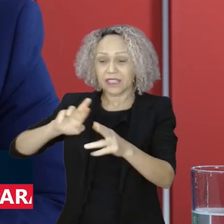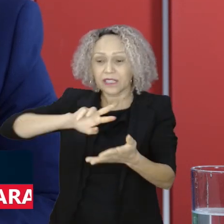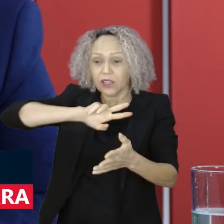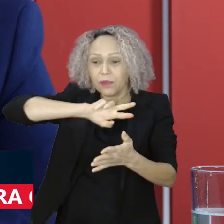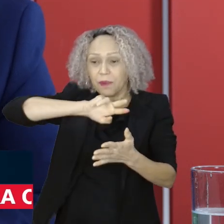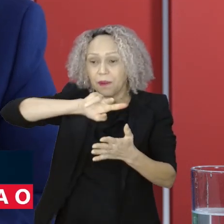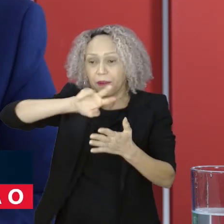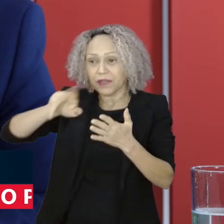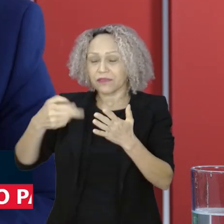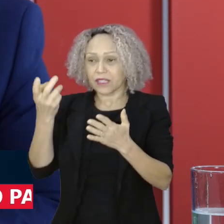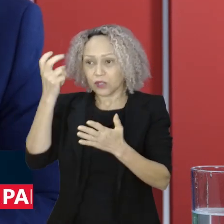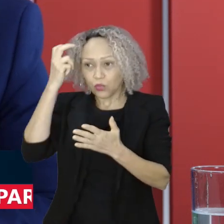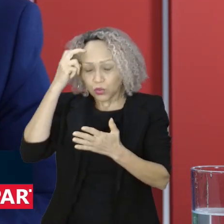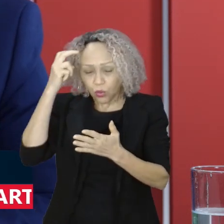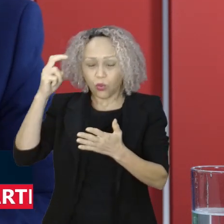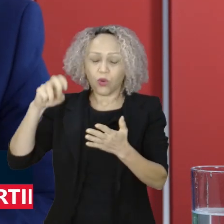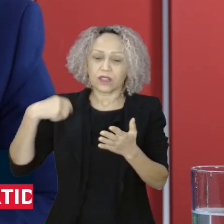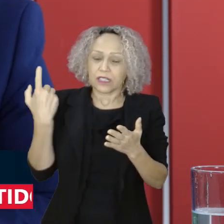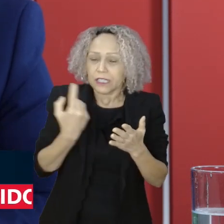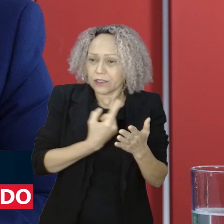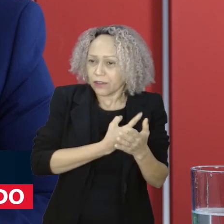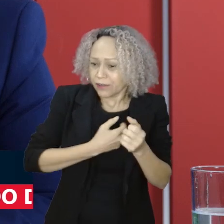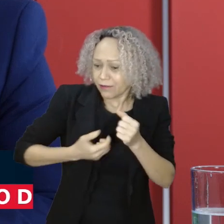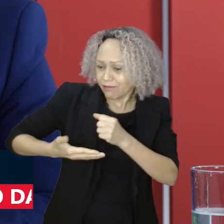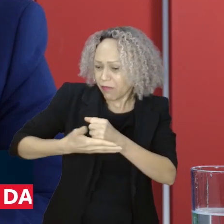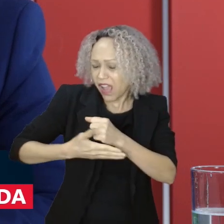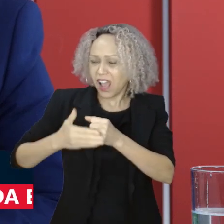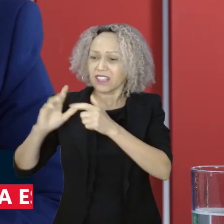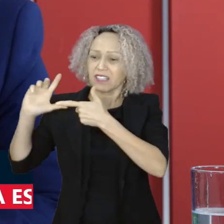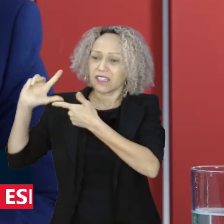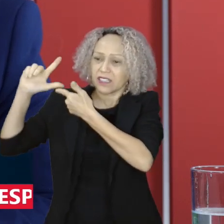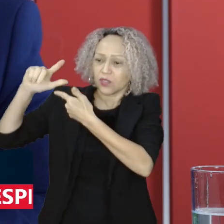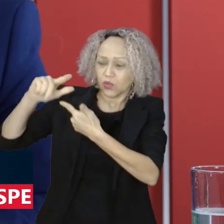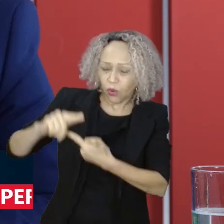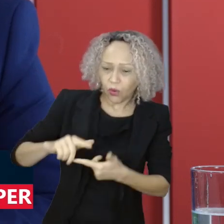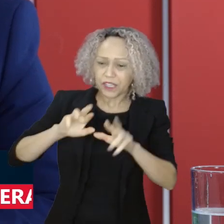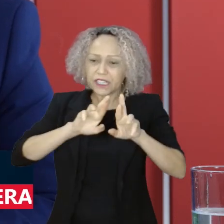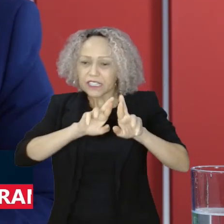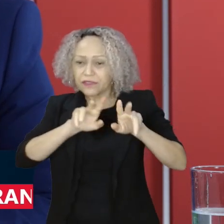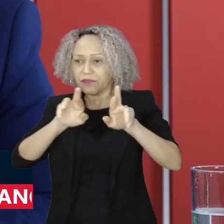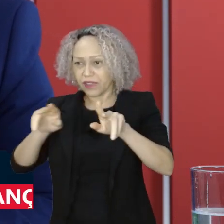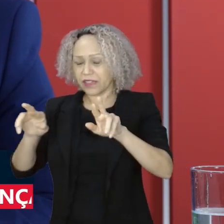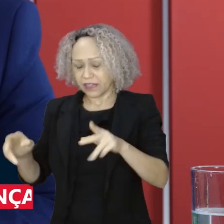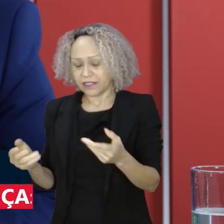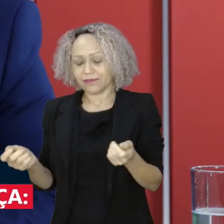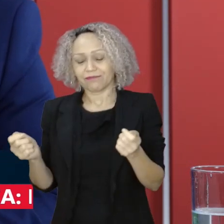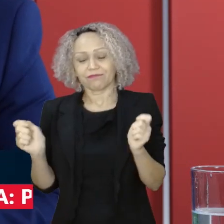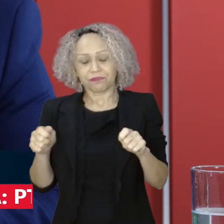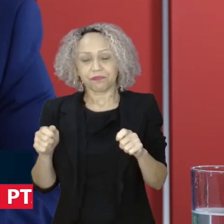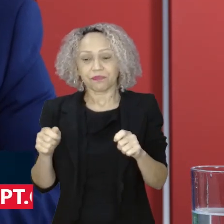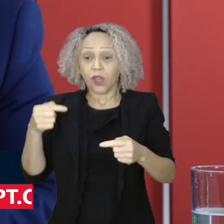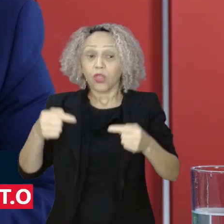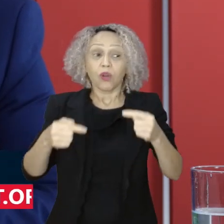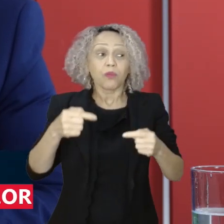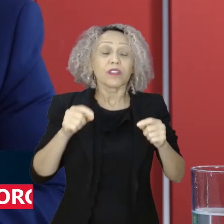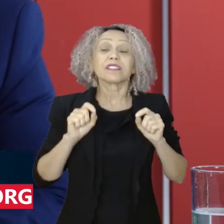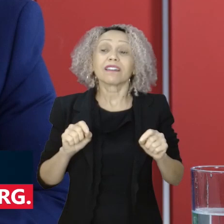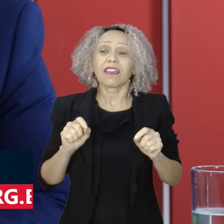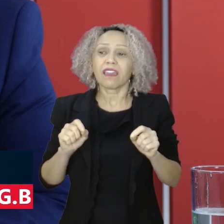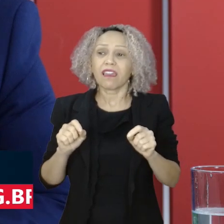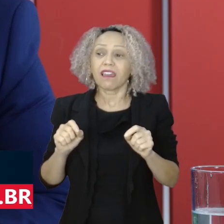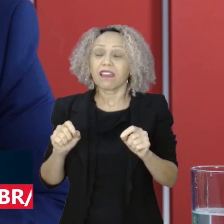cultural, valorização das nossas raízes, respeito às nossas diferenças, e isso são políticas que são instrumentalizadas pela